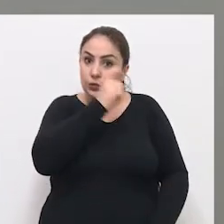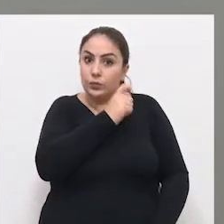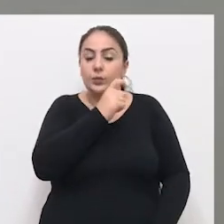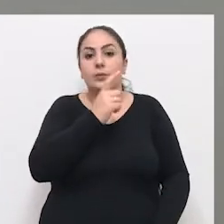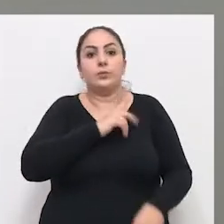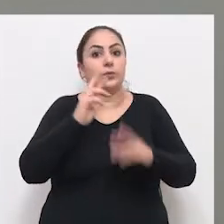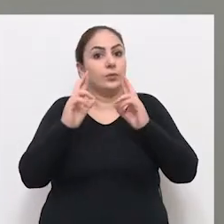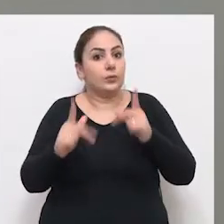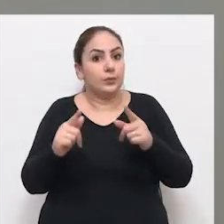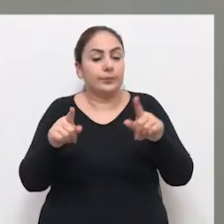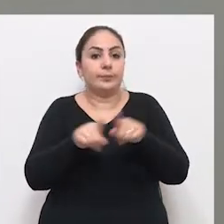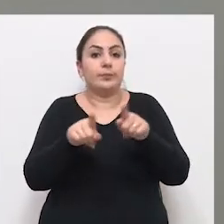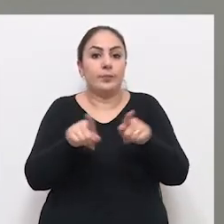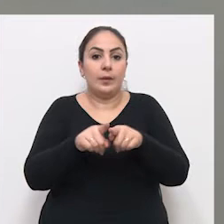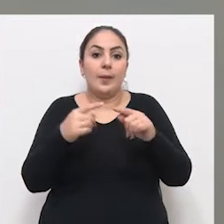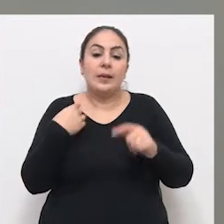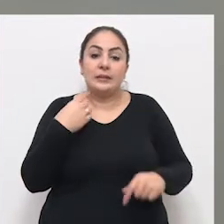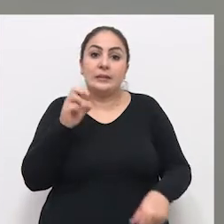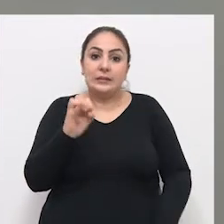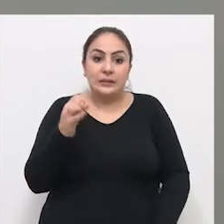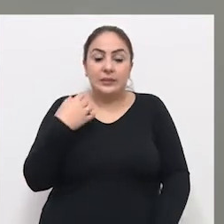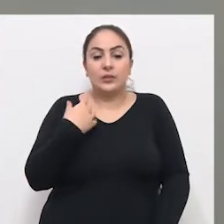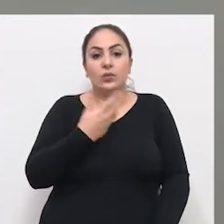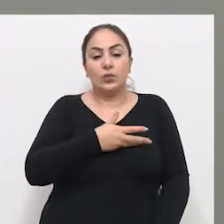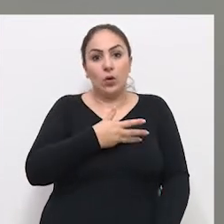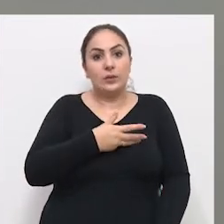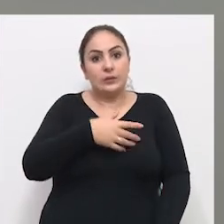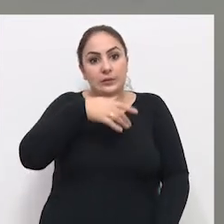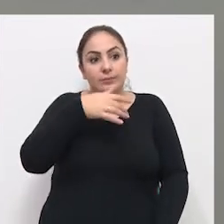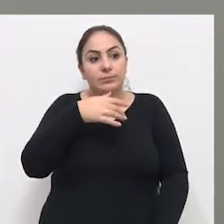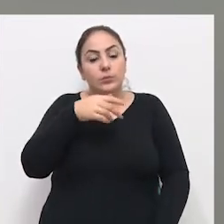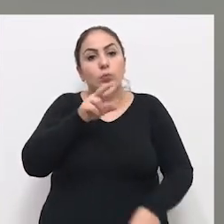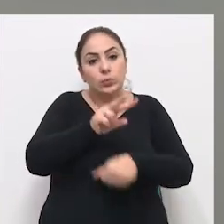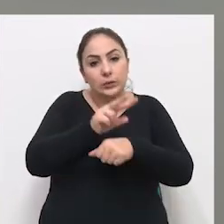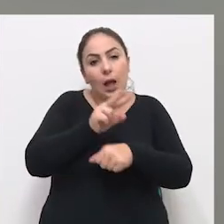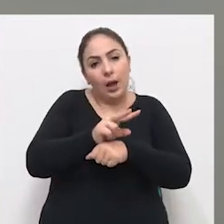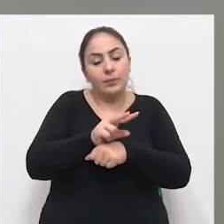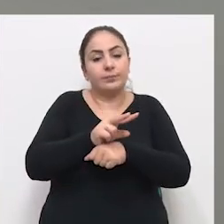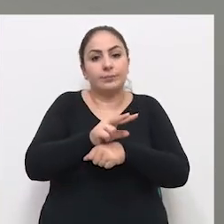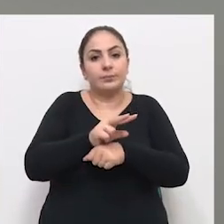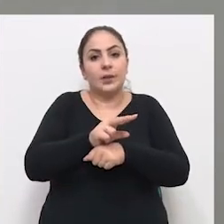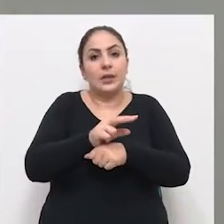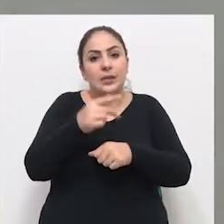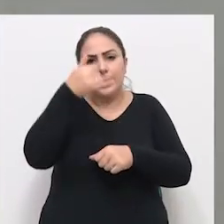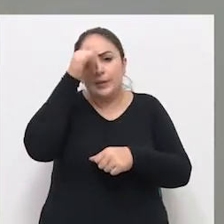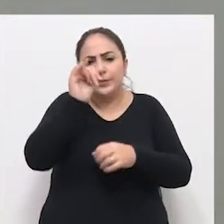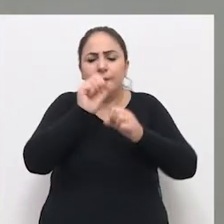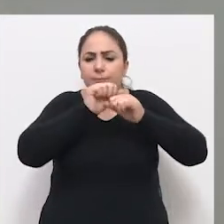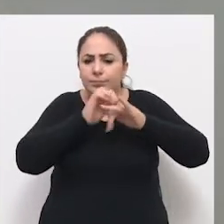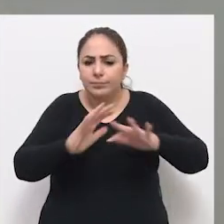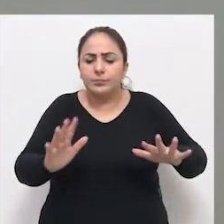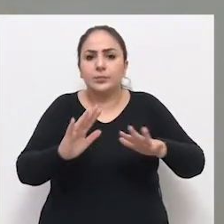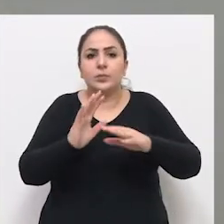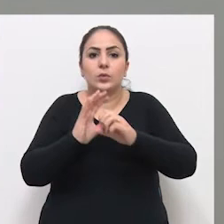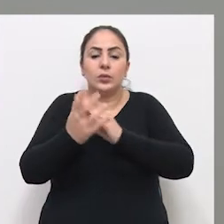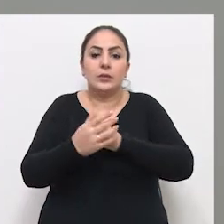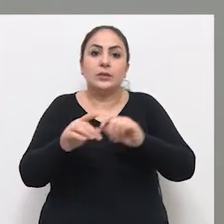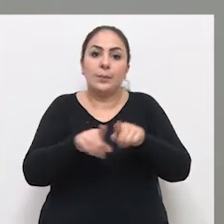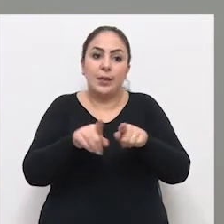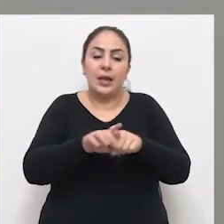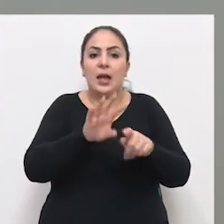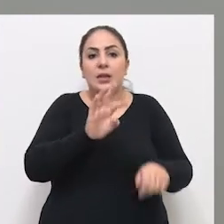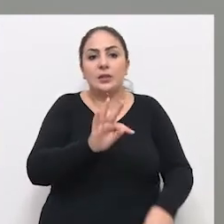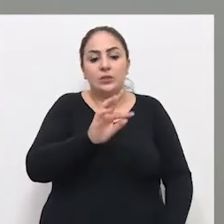difícil, diferente, mas se nós nos prevenirmos a contaminação e prevenirmos a trombose